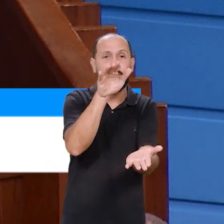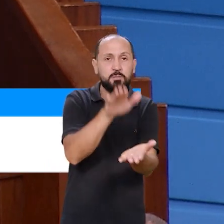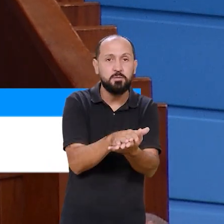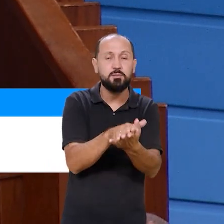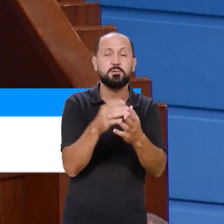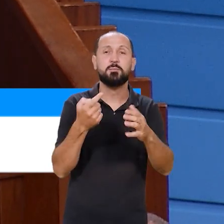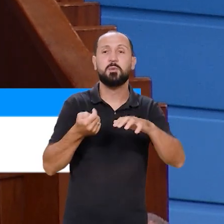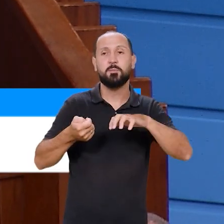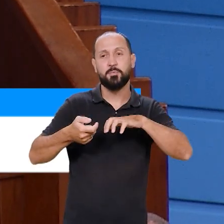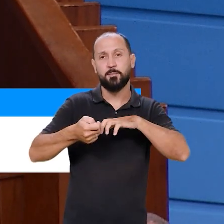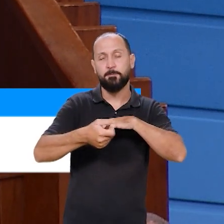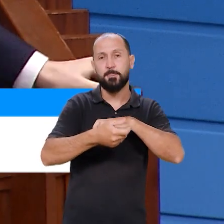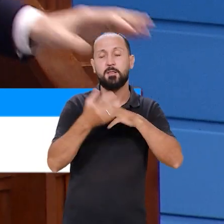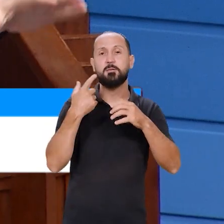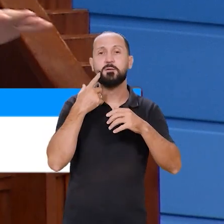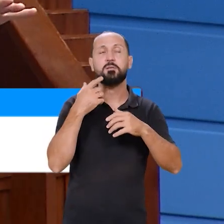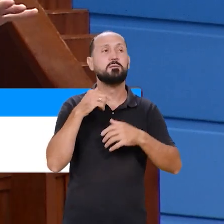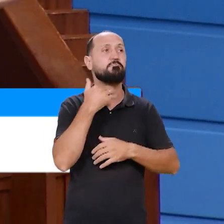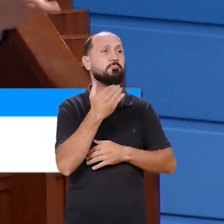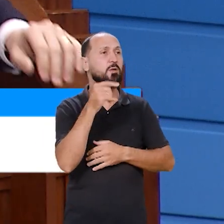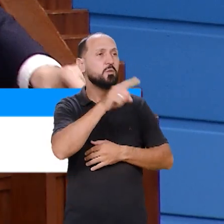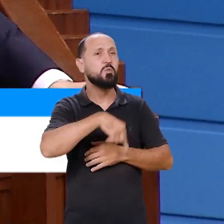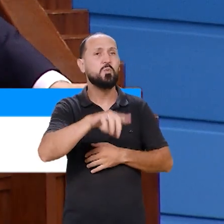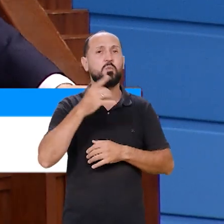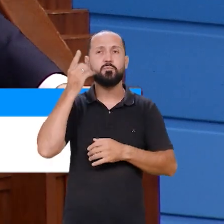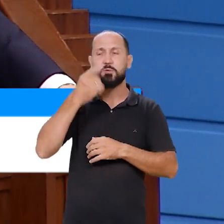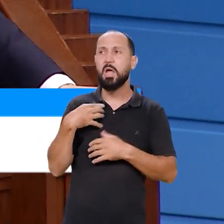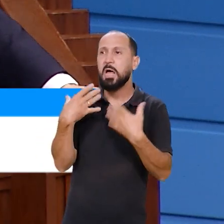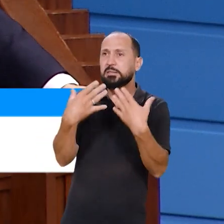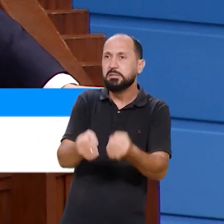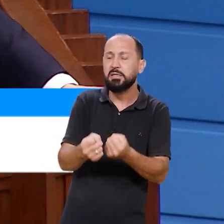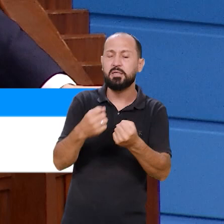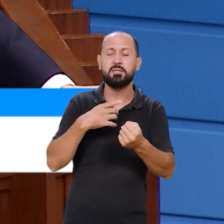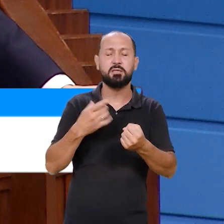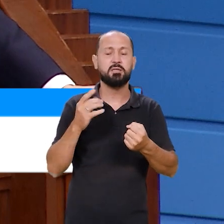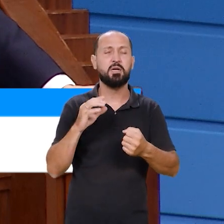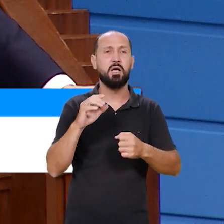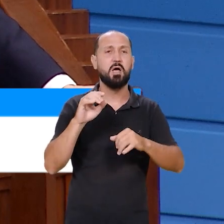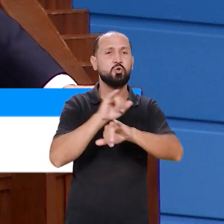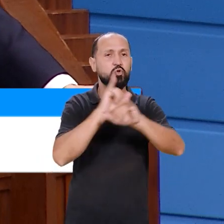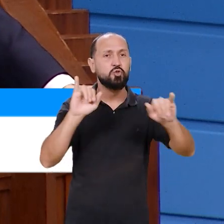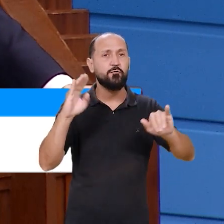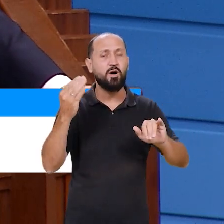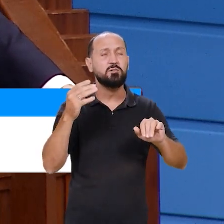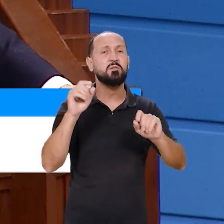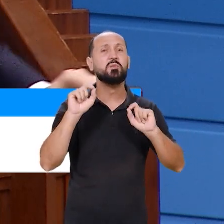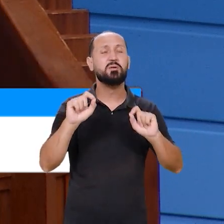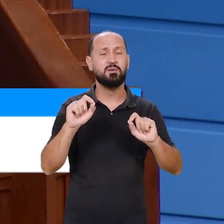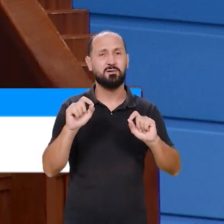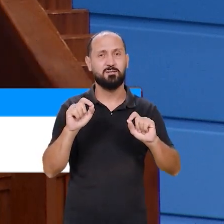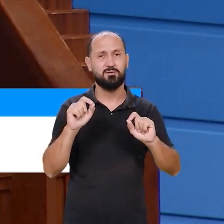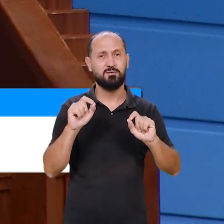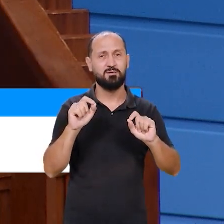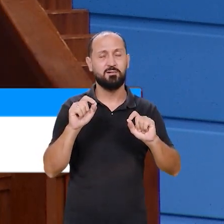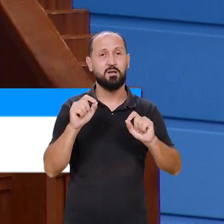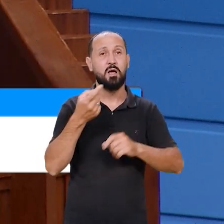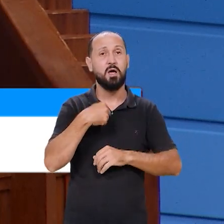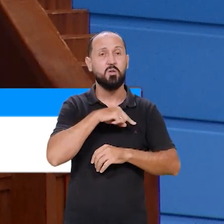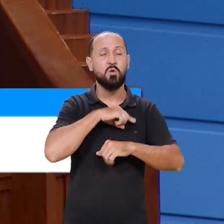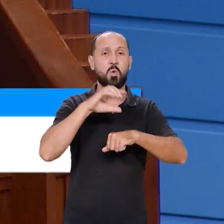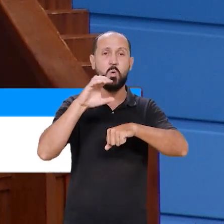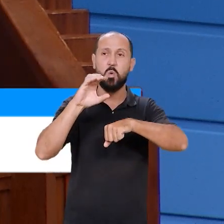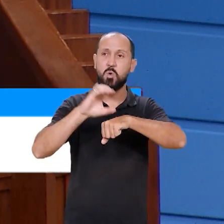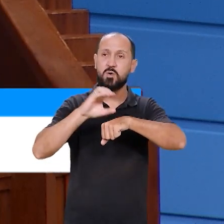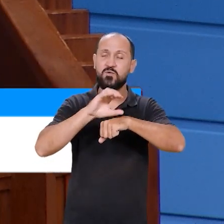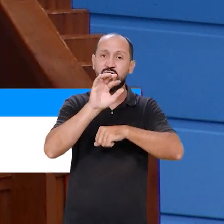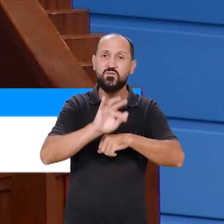punir alguém por fake news. Nenhum parlamentar aqui defende notícia falsa. A questão é que a